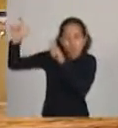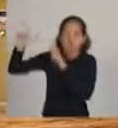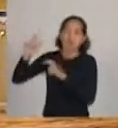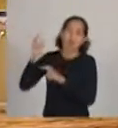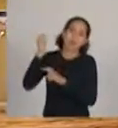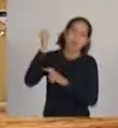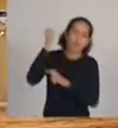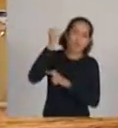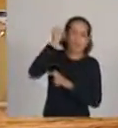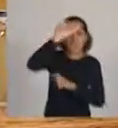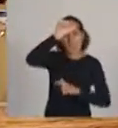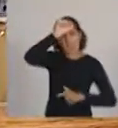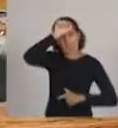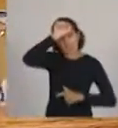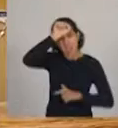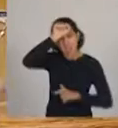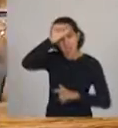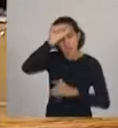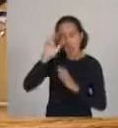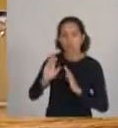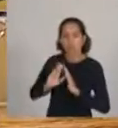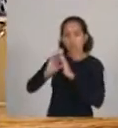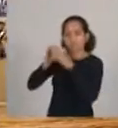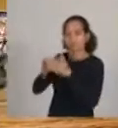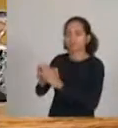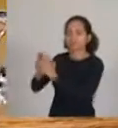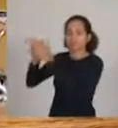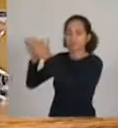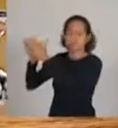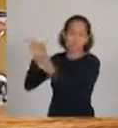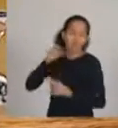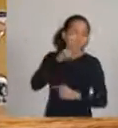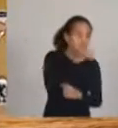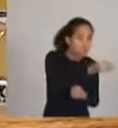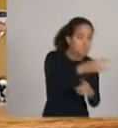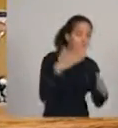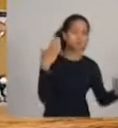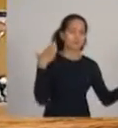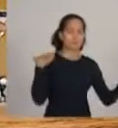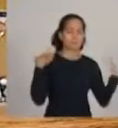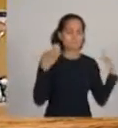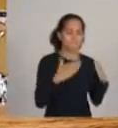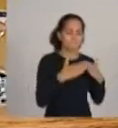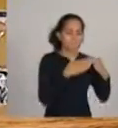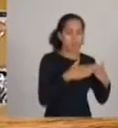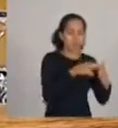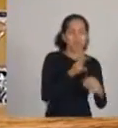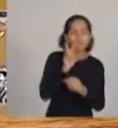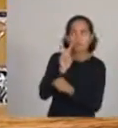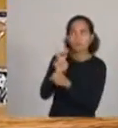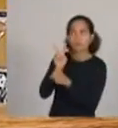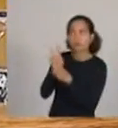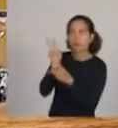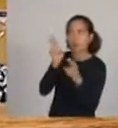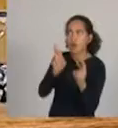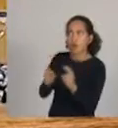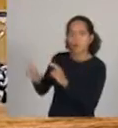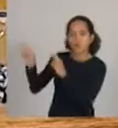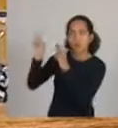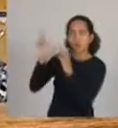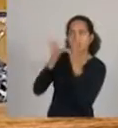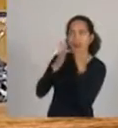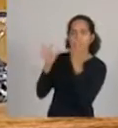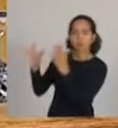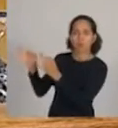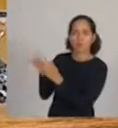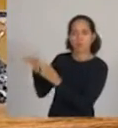Aracruz, passam por aqui, e são vocês que estão lá resguardando e observando e tendo atenção com